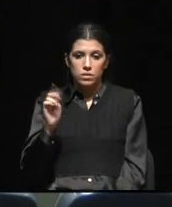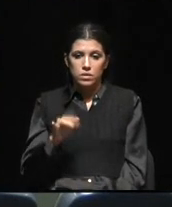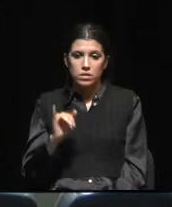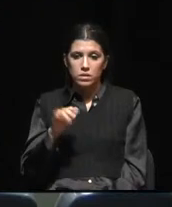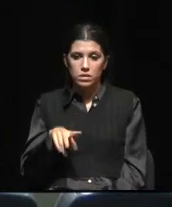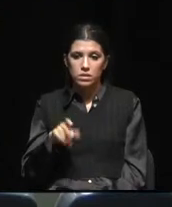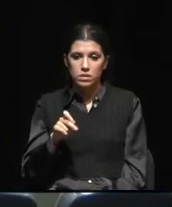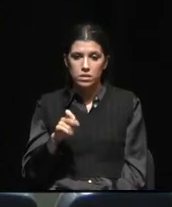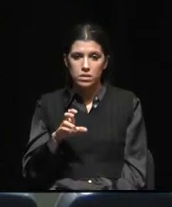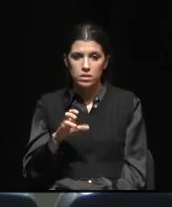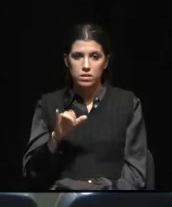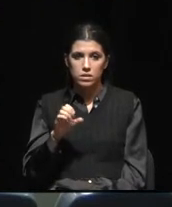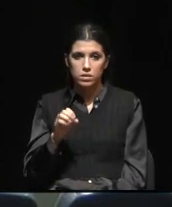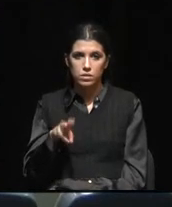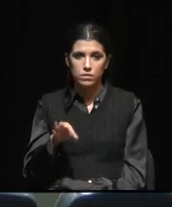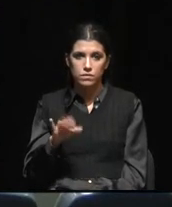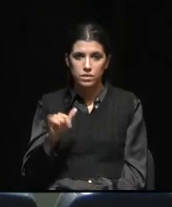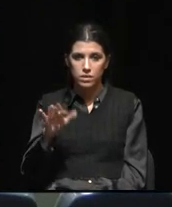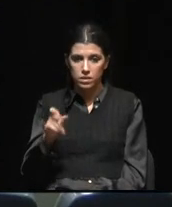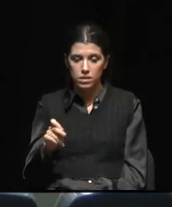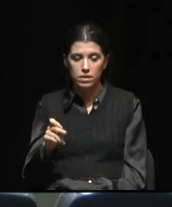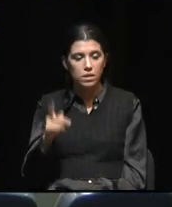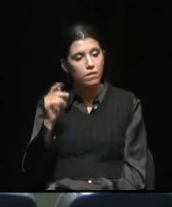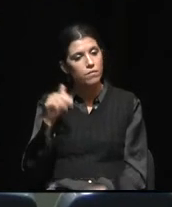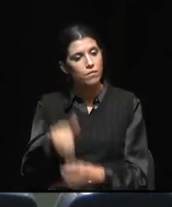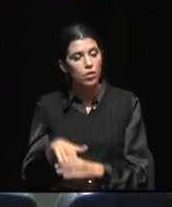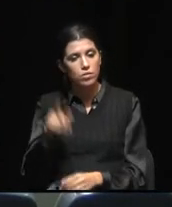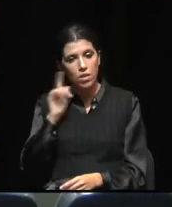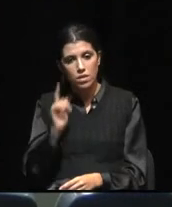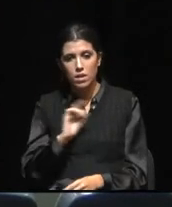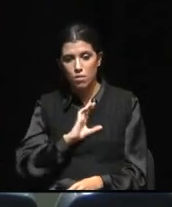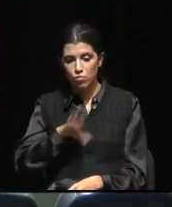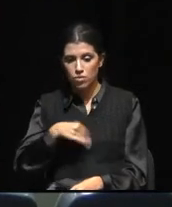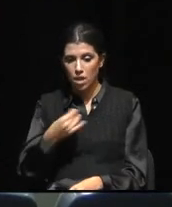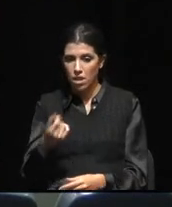apresentar o voto do mpt saudação ao Dia Mundial da